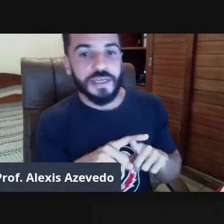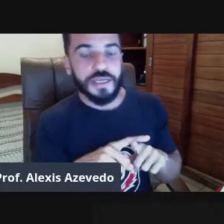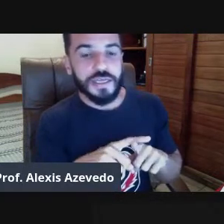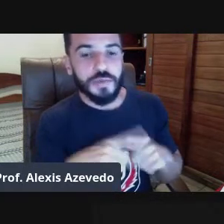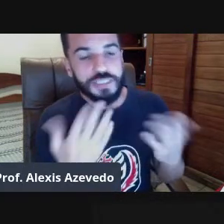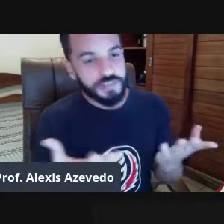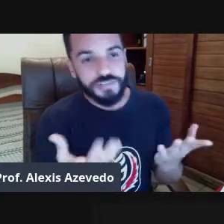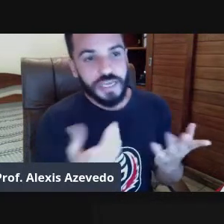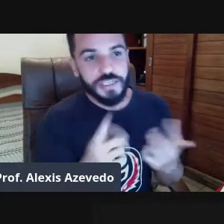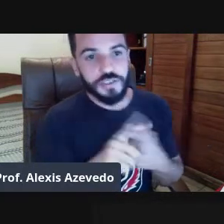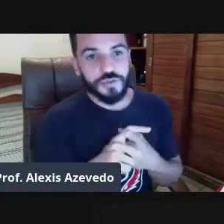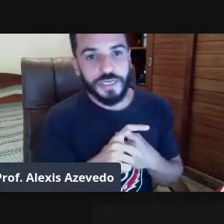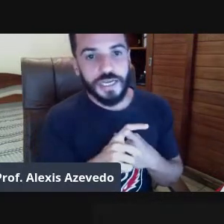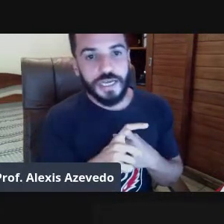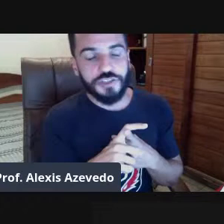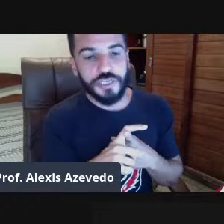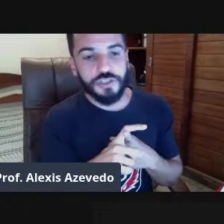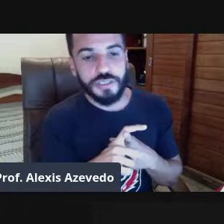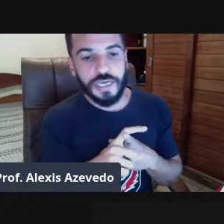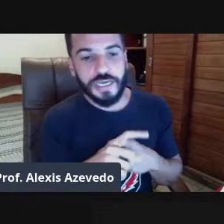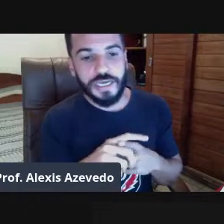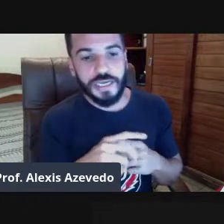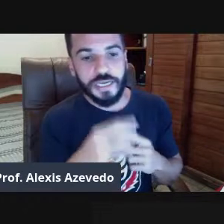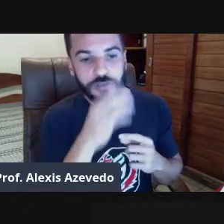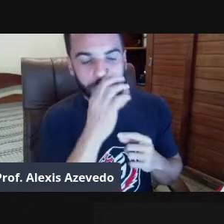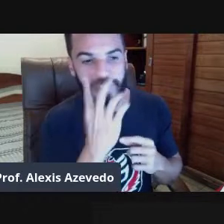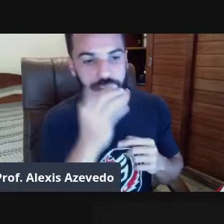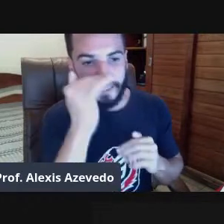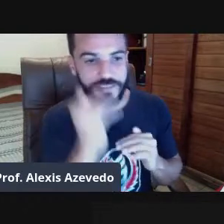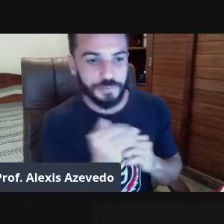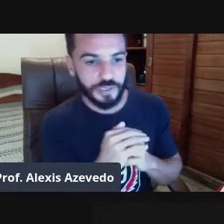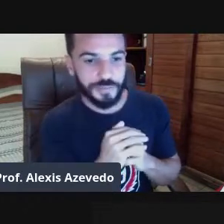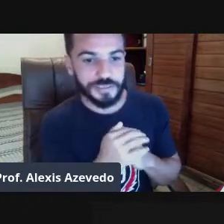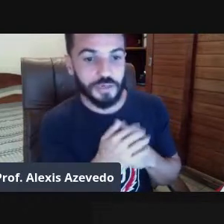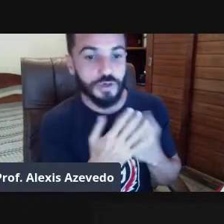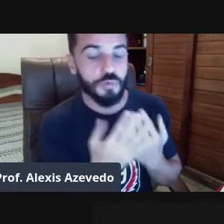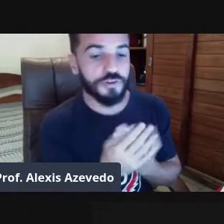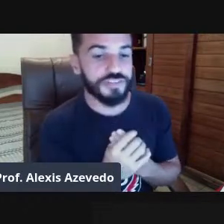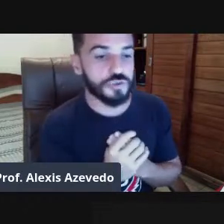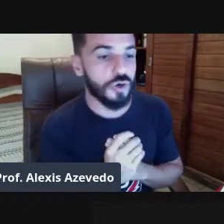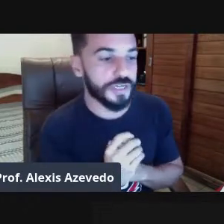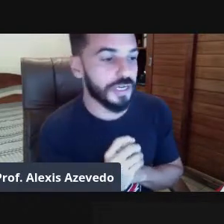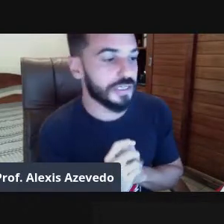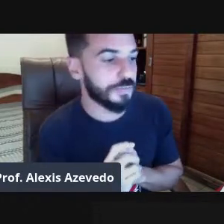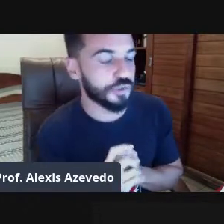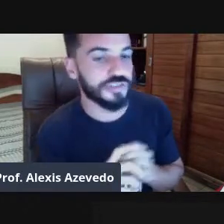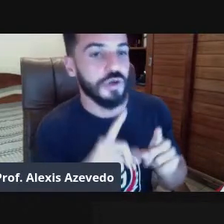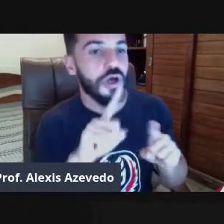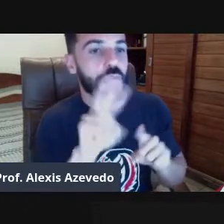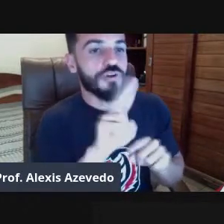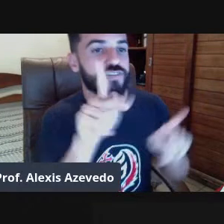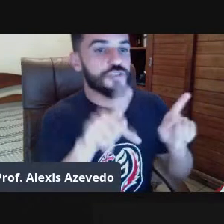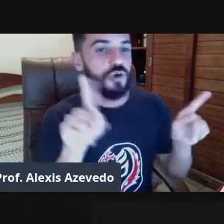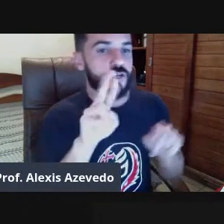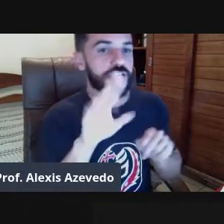espera. Tá. Mas, enfim, é isso. Né? A gente tinha nessa programação o professor